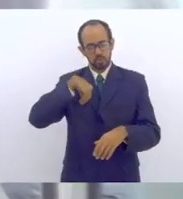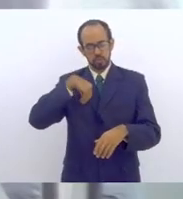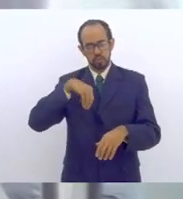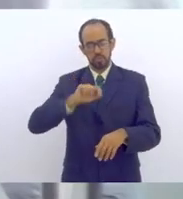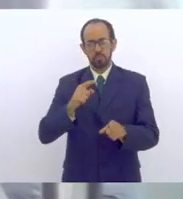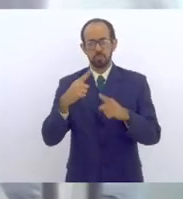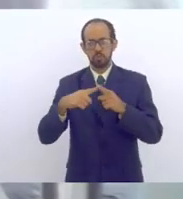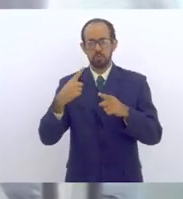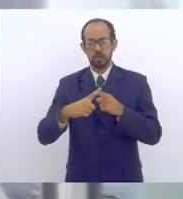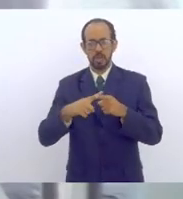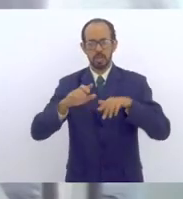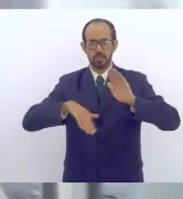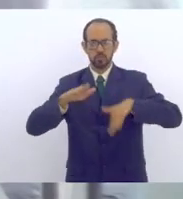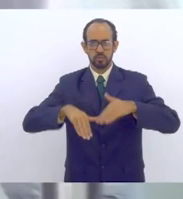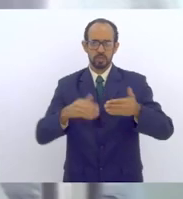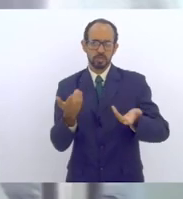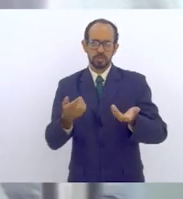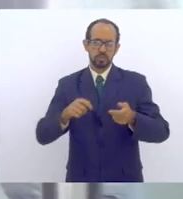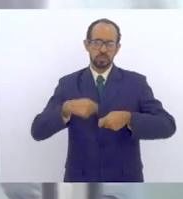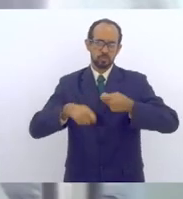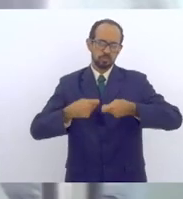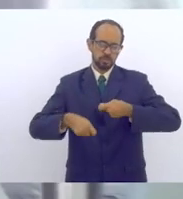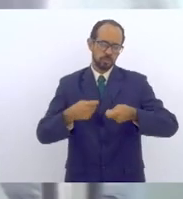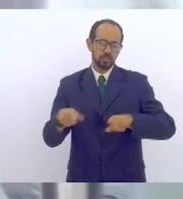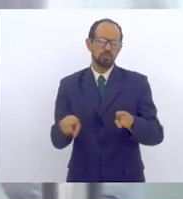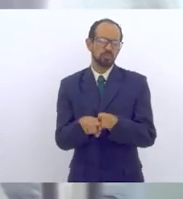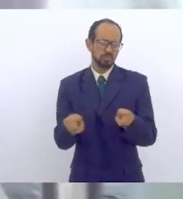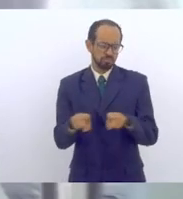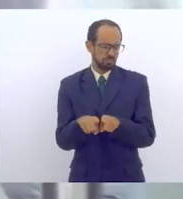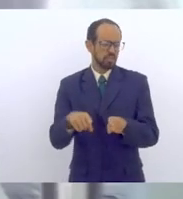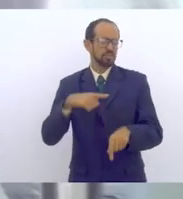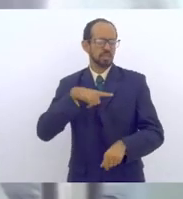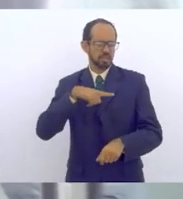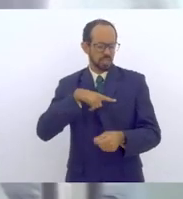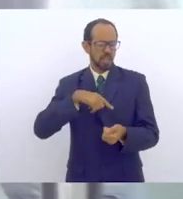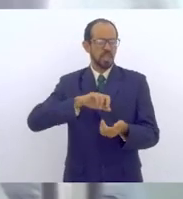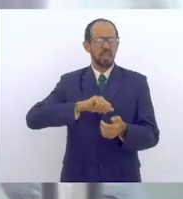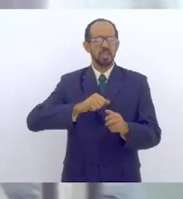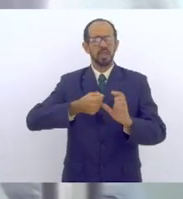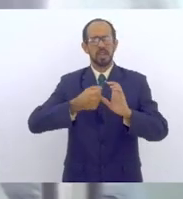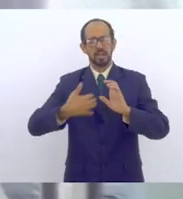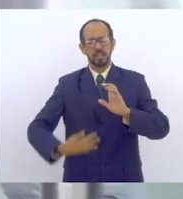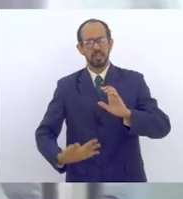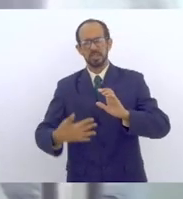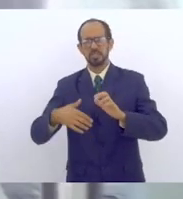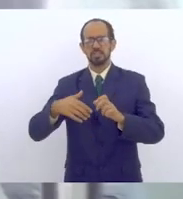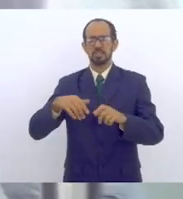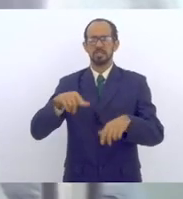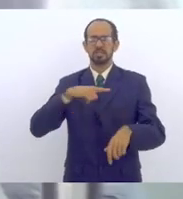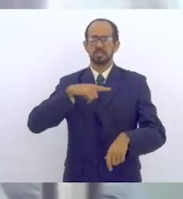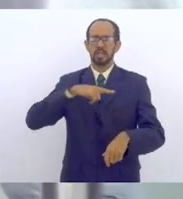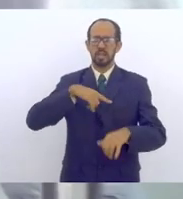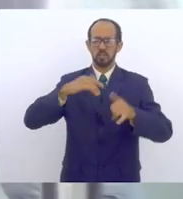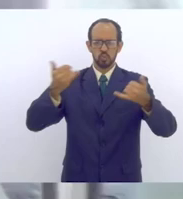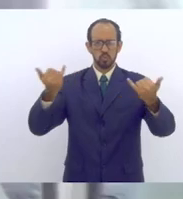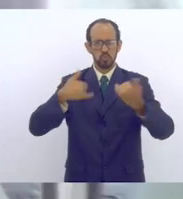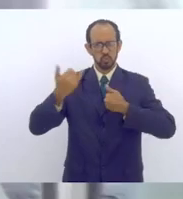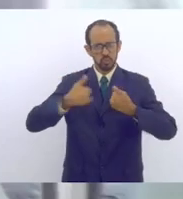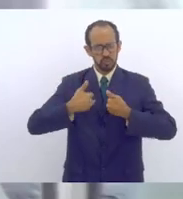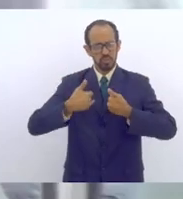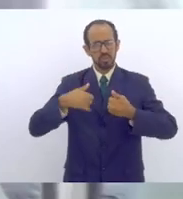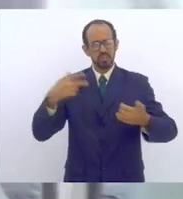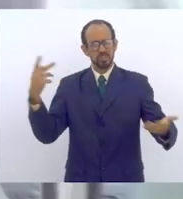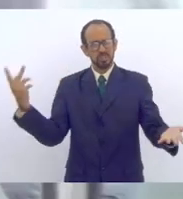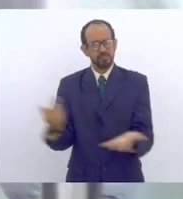porque às vezes na questão administrativa você também tem elementos tem notícias tem fatos que às vezes